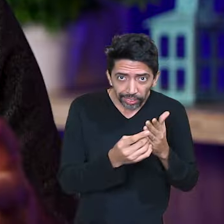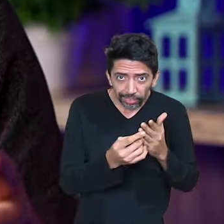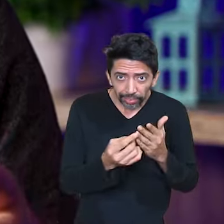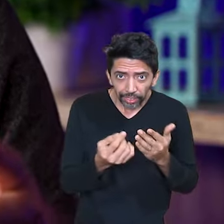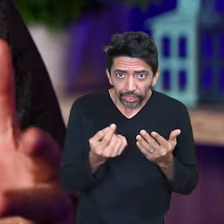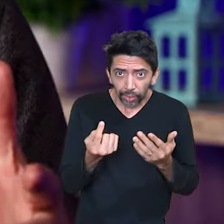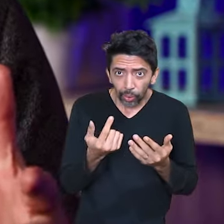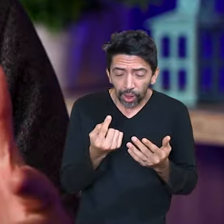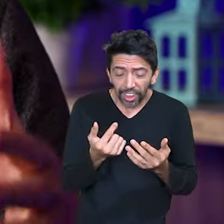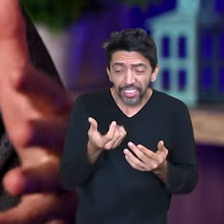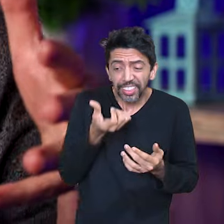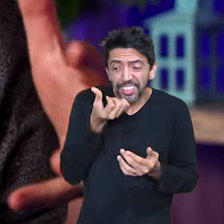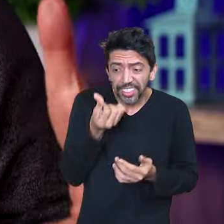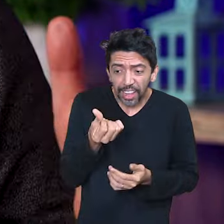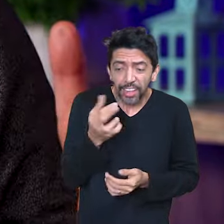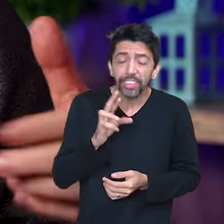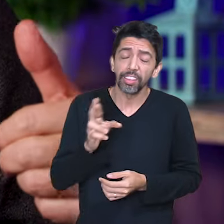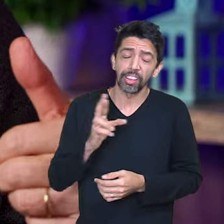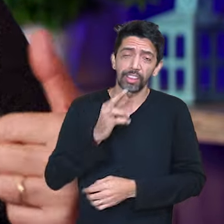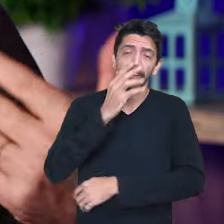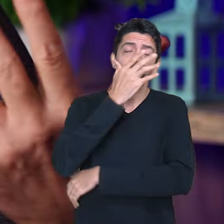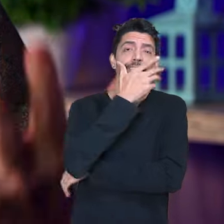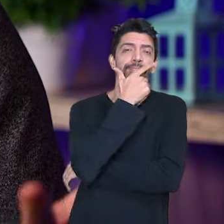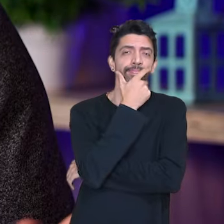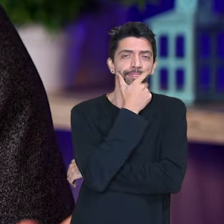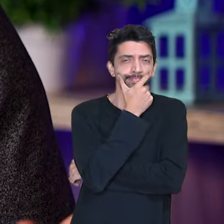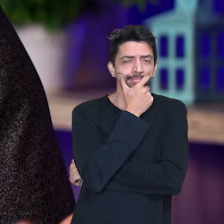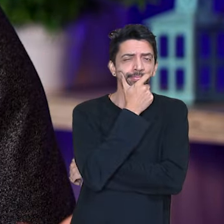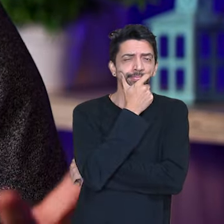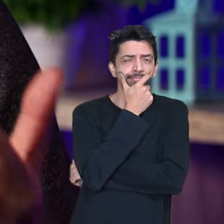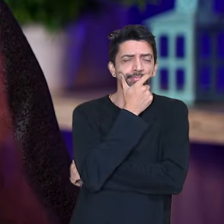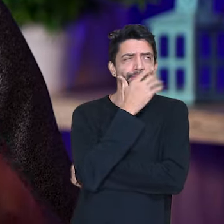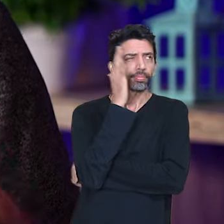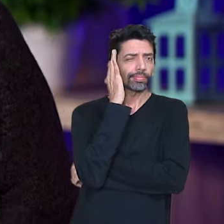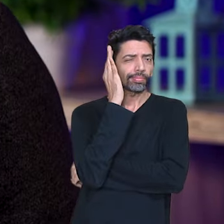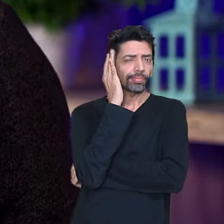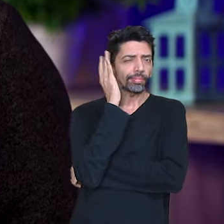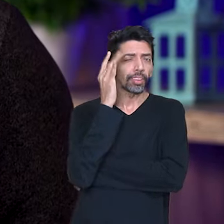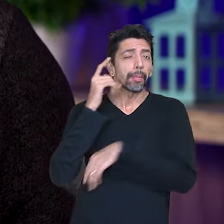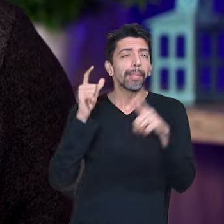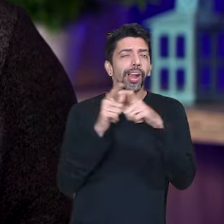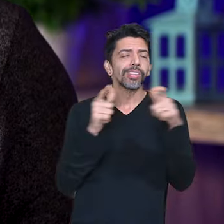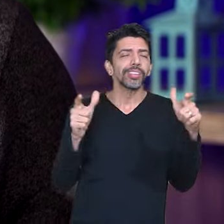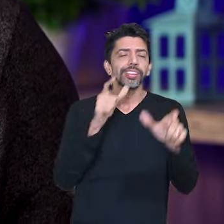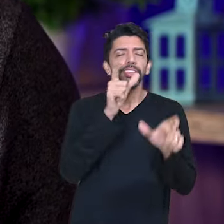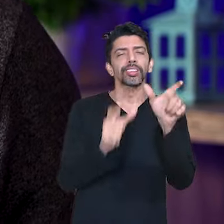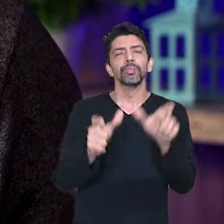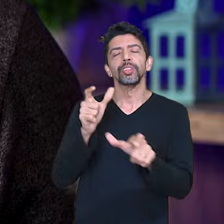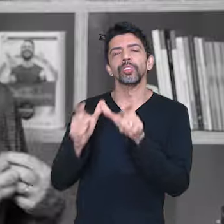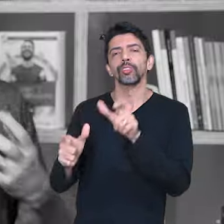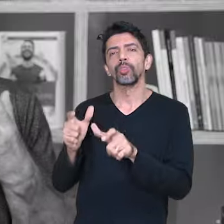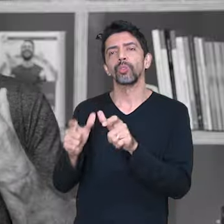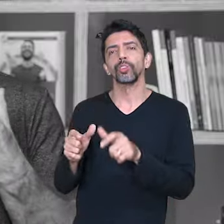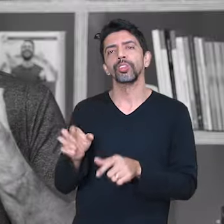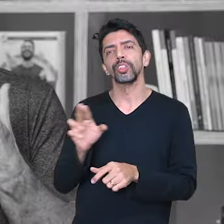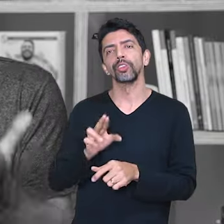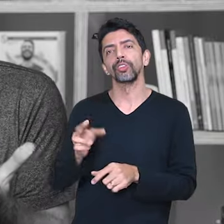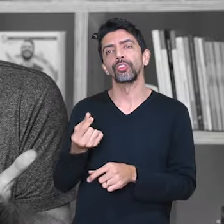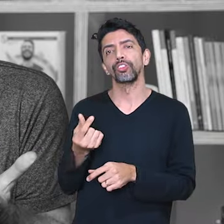Para a maioria das pessoas que administram no Brasil em reais, olha a perda monetária.